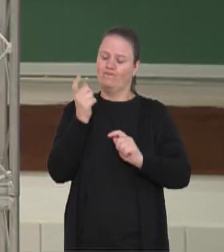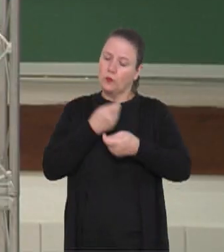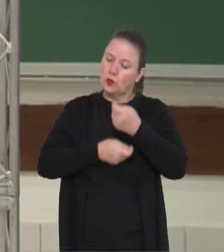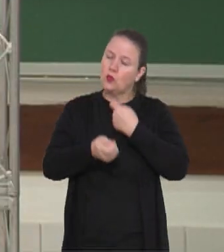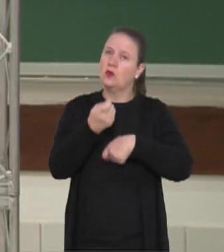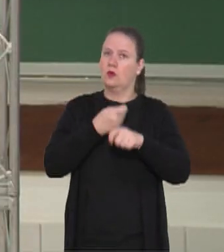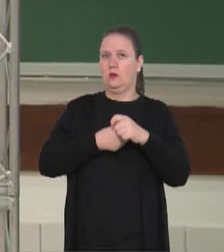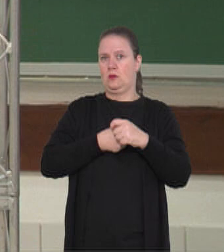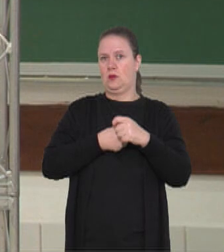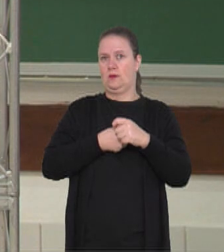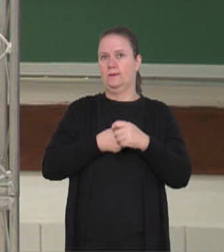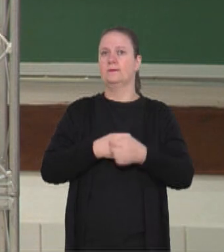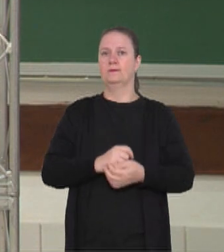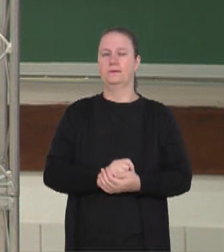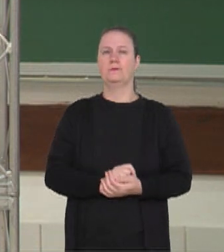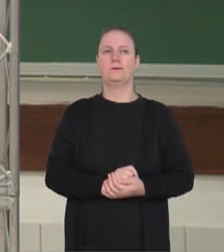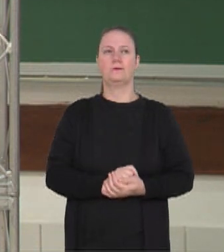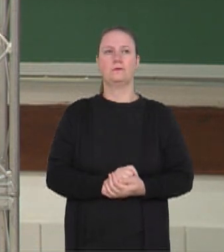chuva.